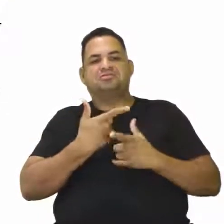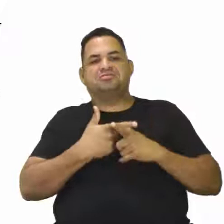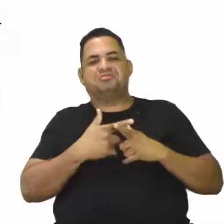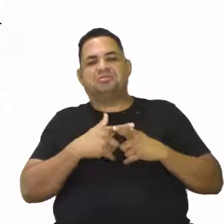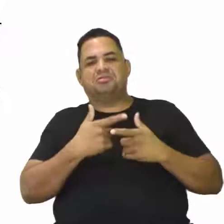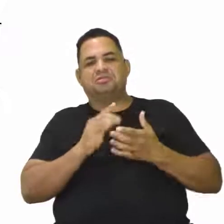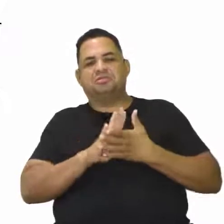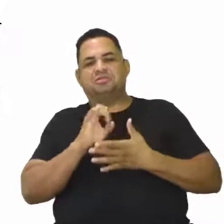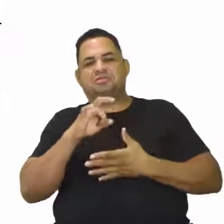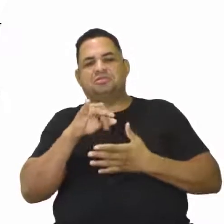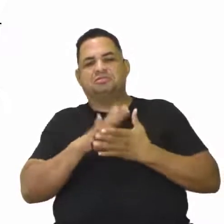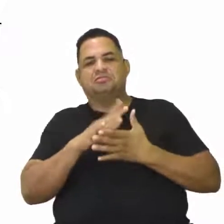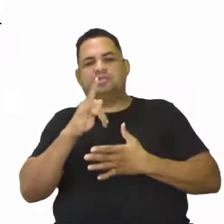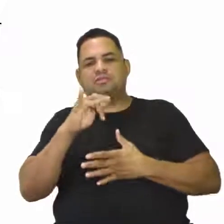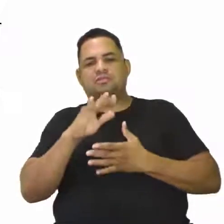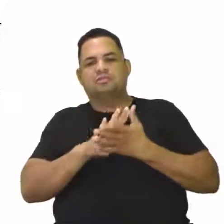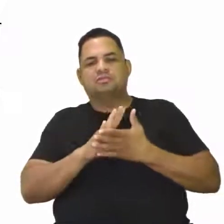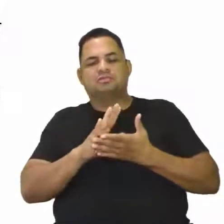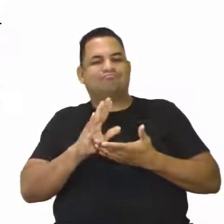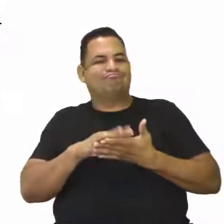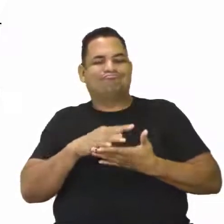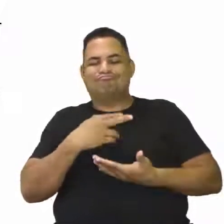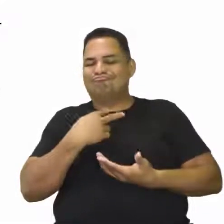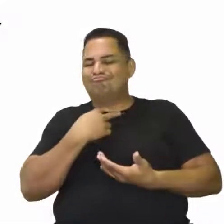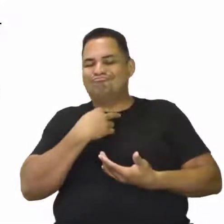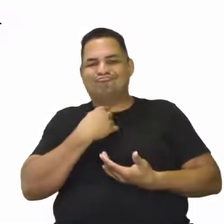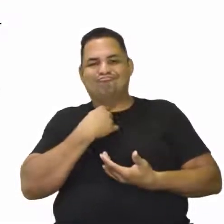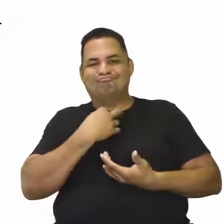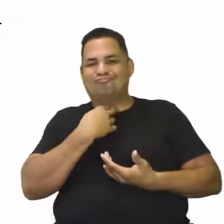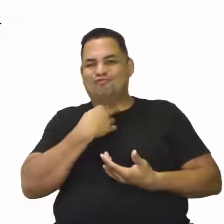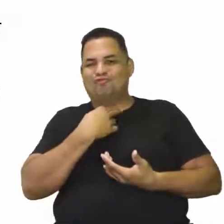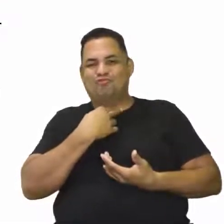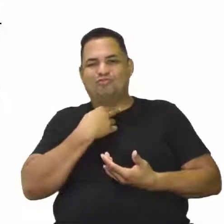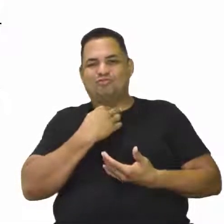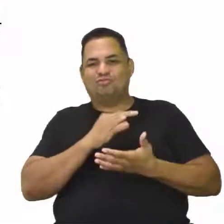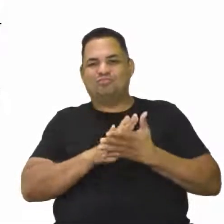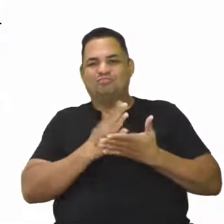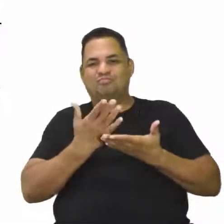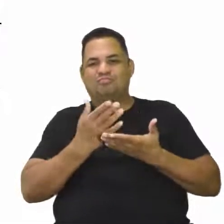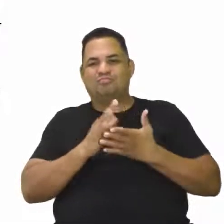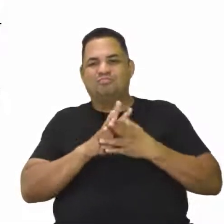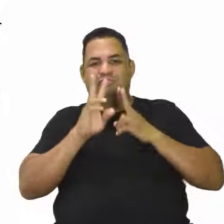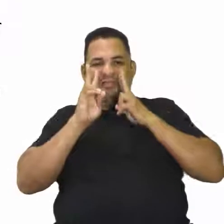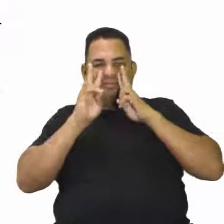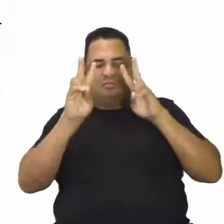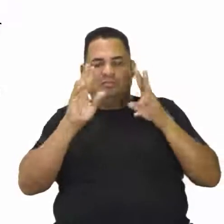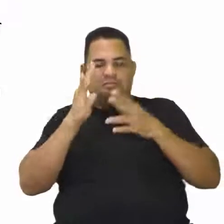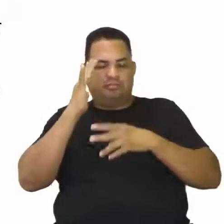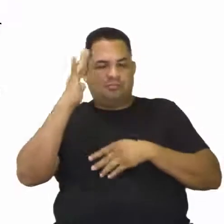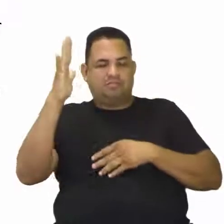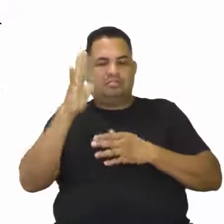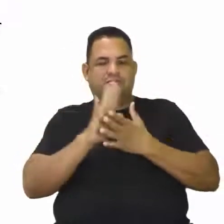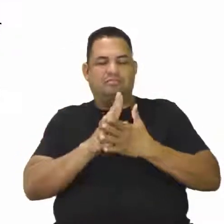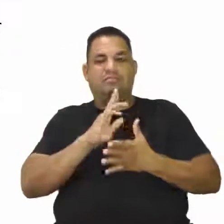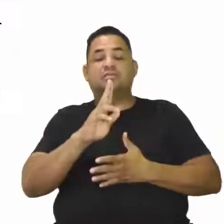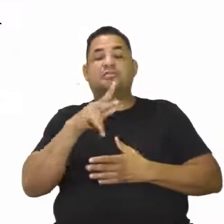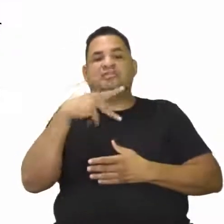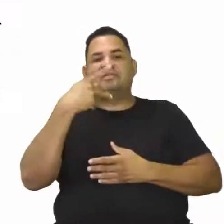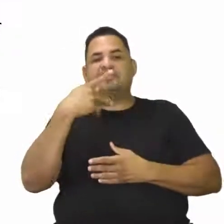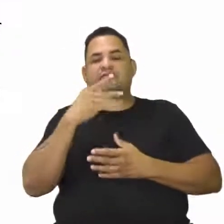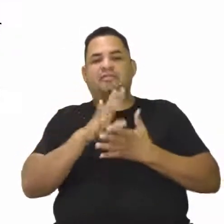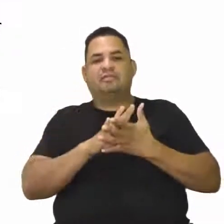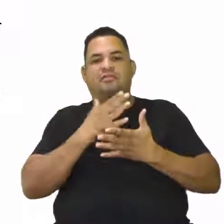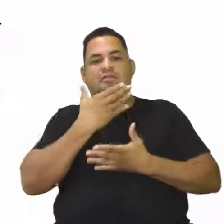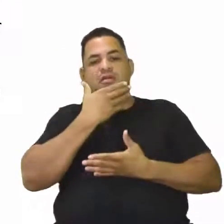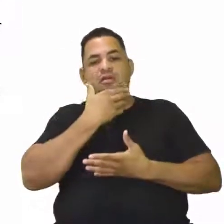que Plácida foi incapaz de prever nos sonhos. O que que Santiago sempre fazia? Ele sempre dizia para sua mãe, contava para sua mãe, o